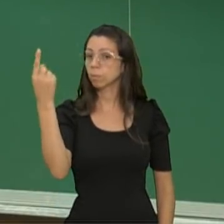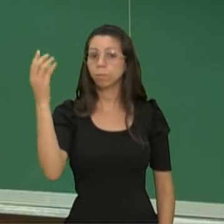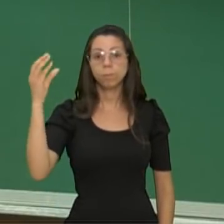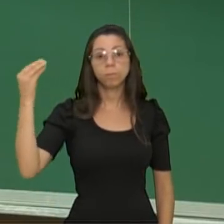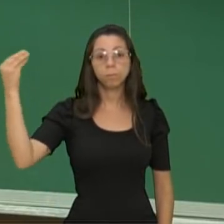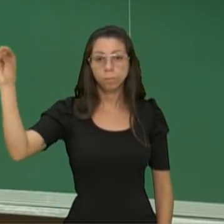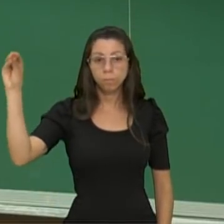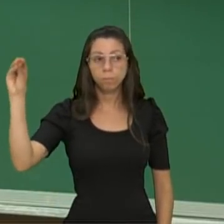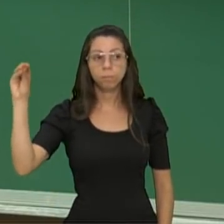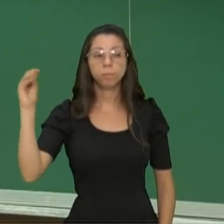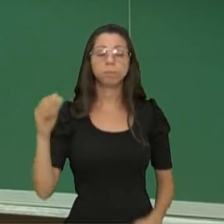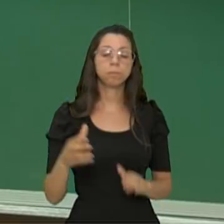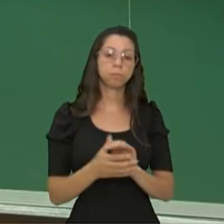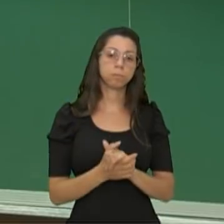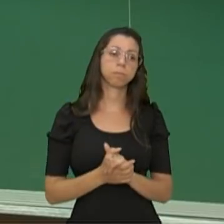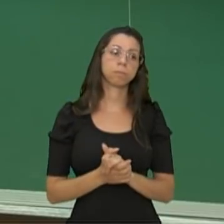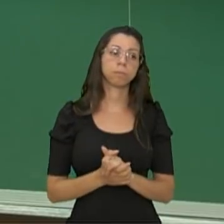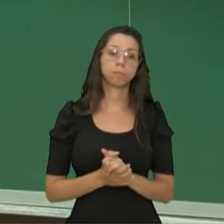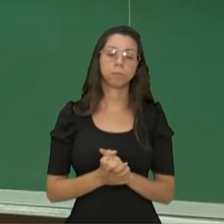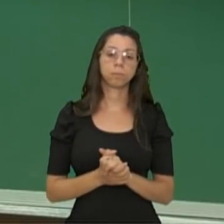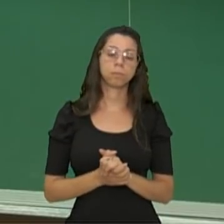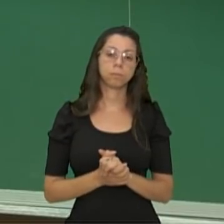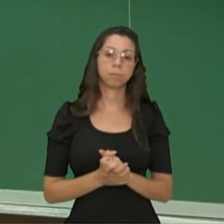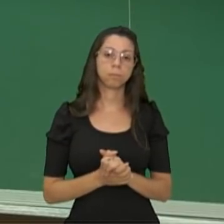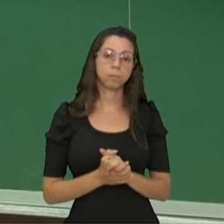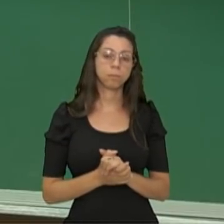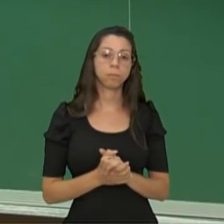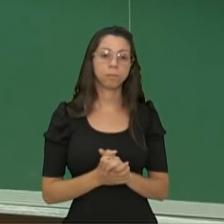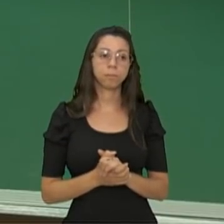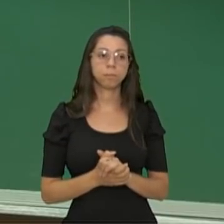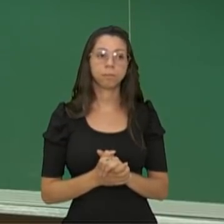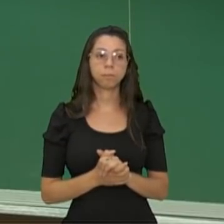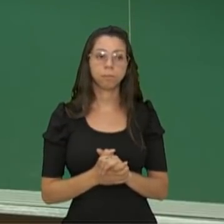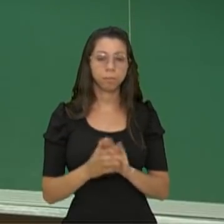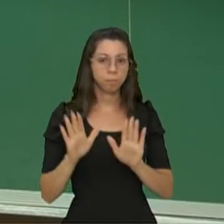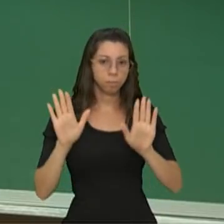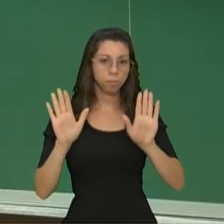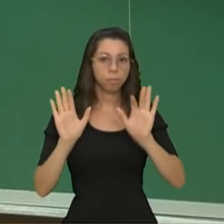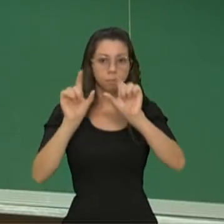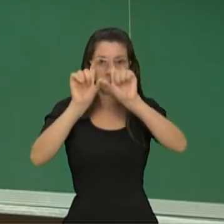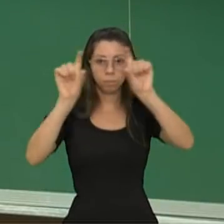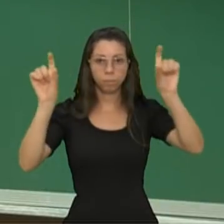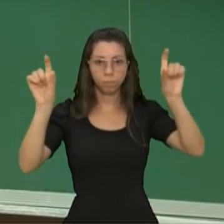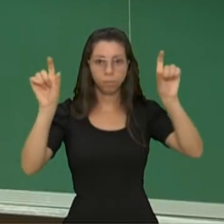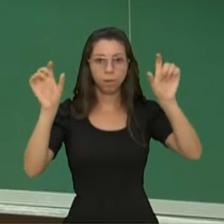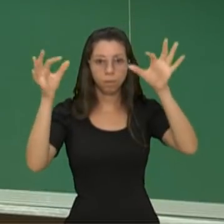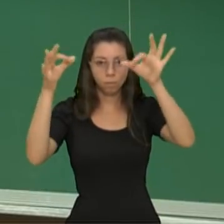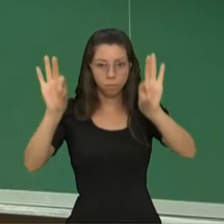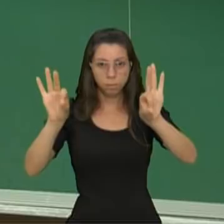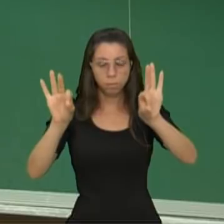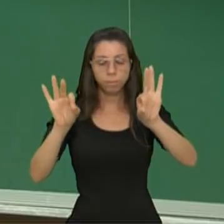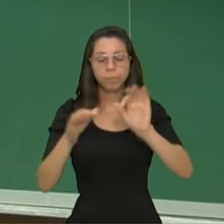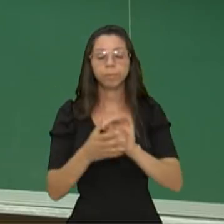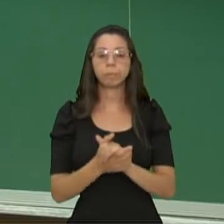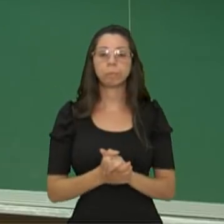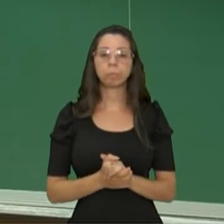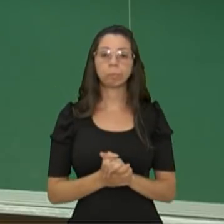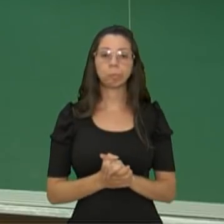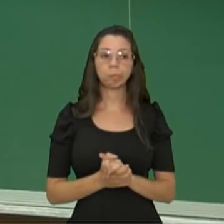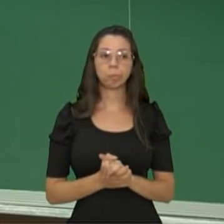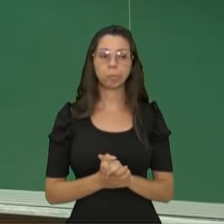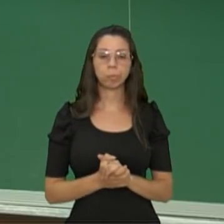que você morre de vontade de escrever x ao quadrado mais 1 ao quadrado, mas não faça isso. Tá bom? X ao quadrado